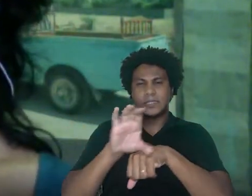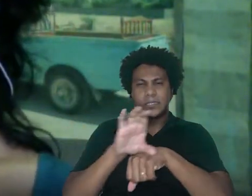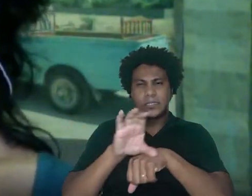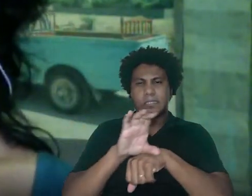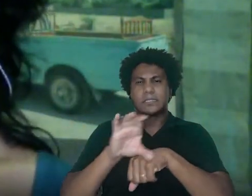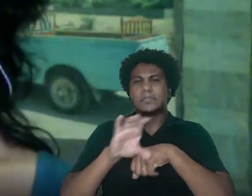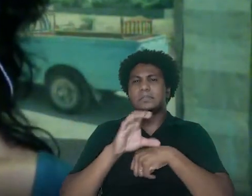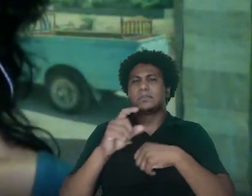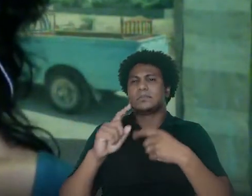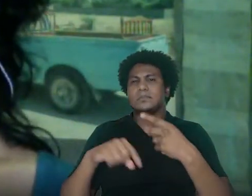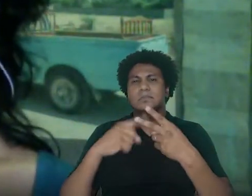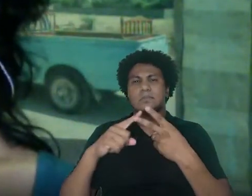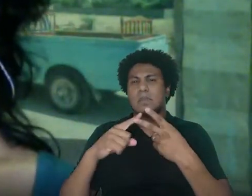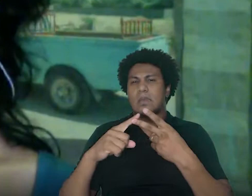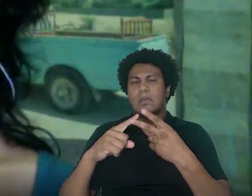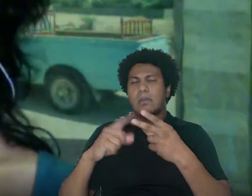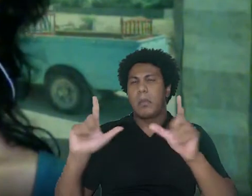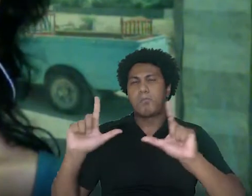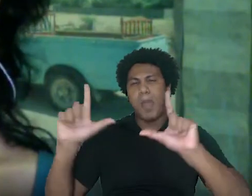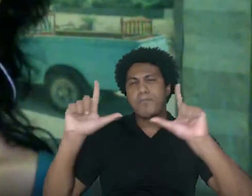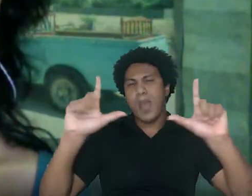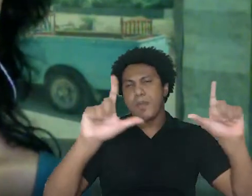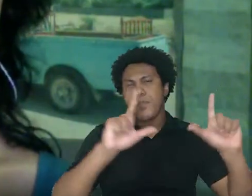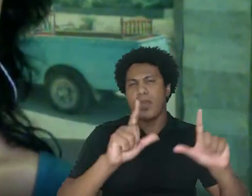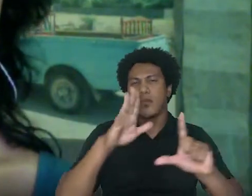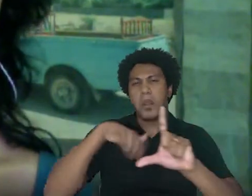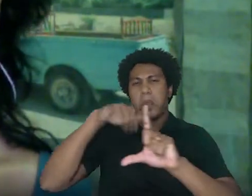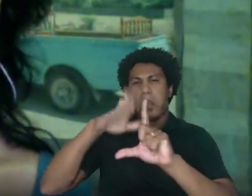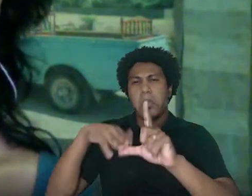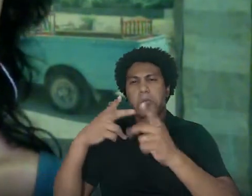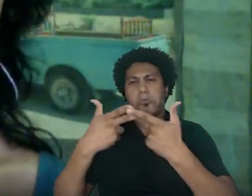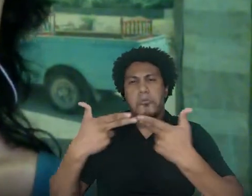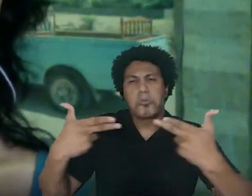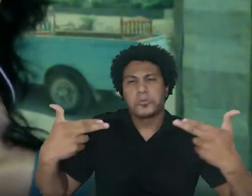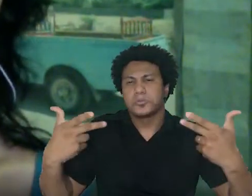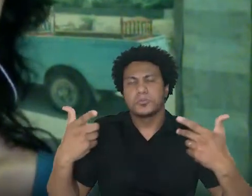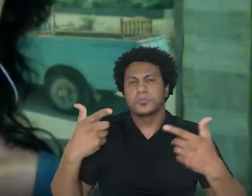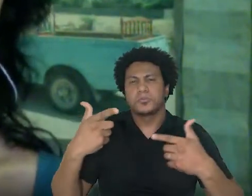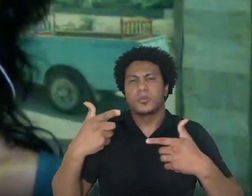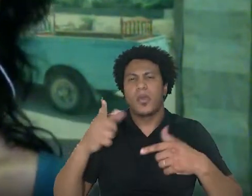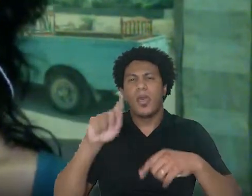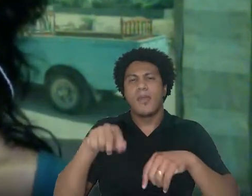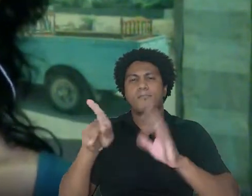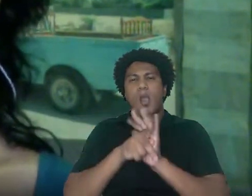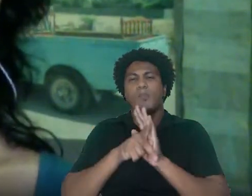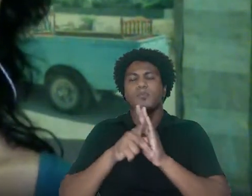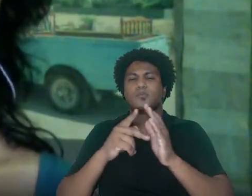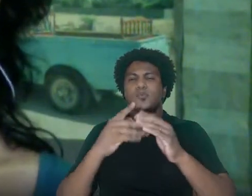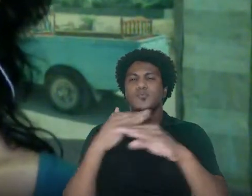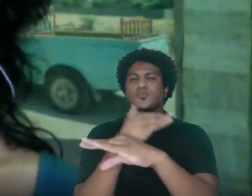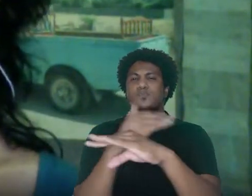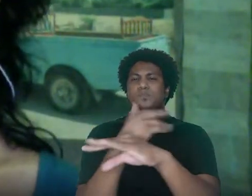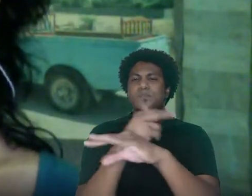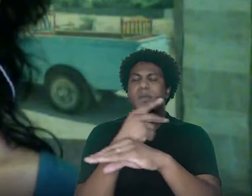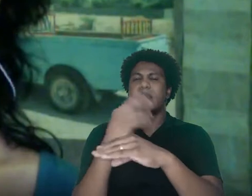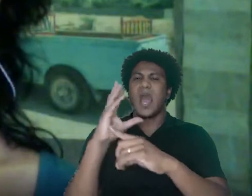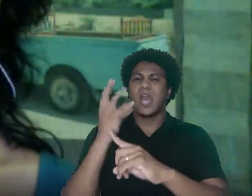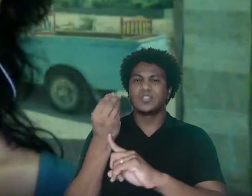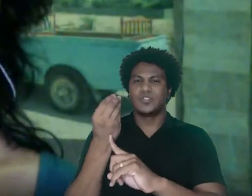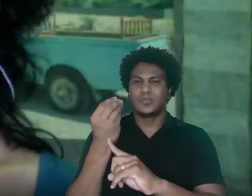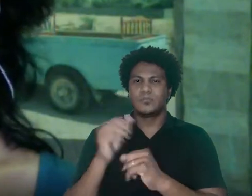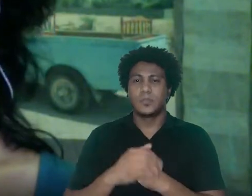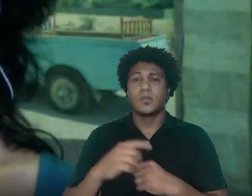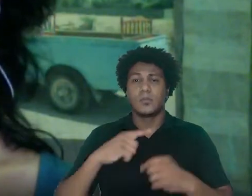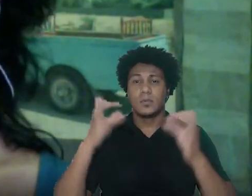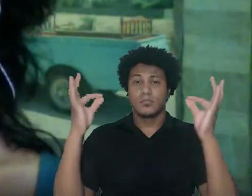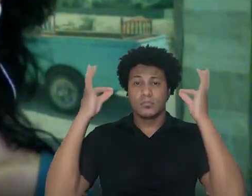atrás de mim uma parede cinza com cartazes, obras, desenhos, lambes, enfim, obras